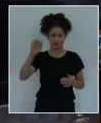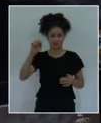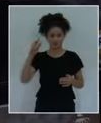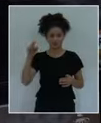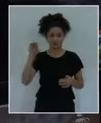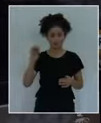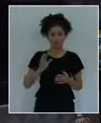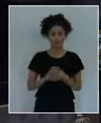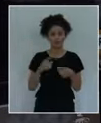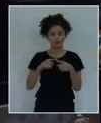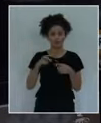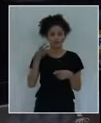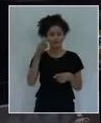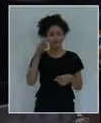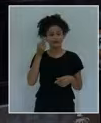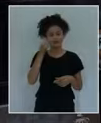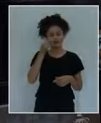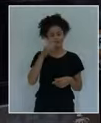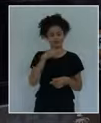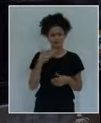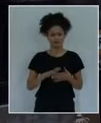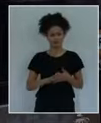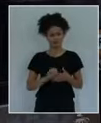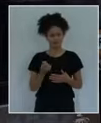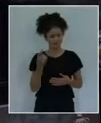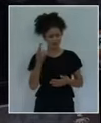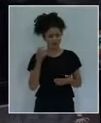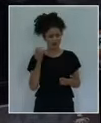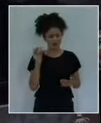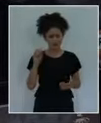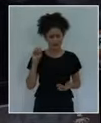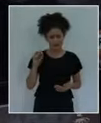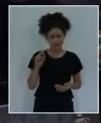Gomes. Ué, que é isso?